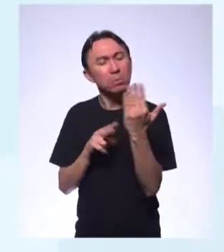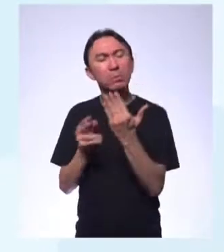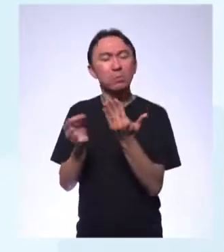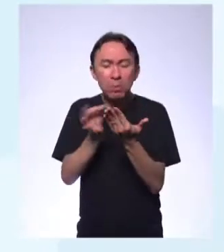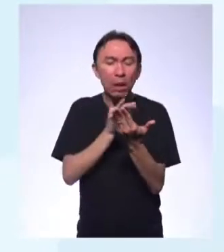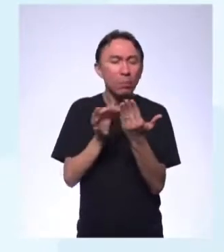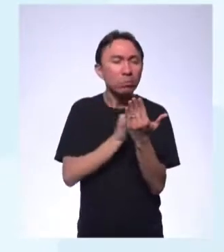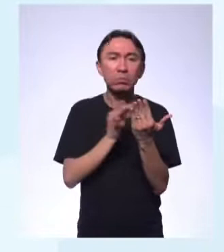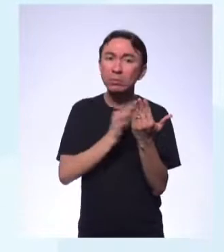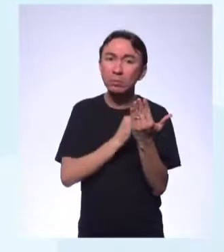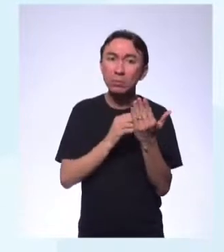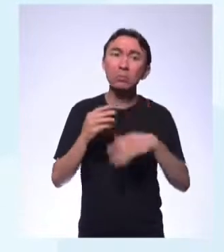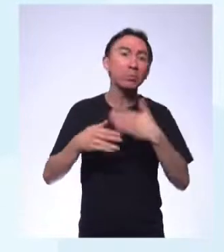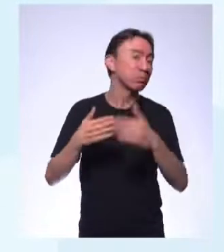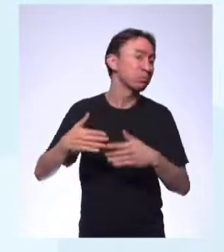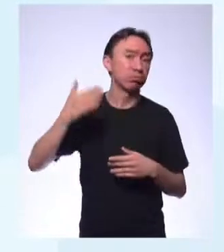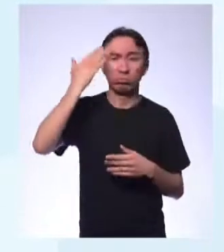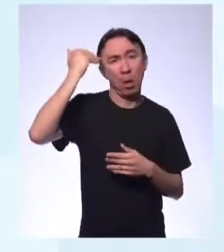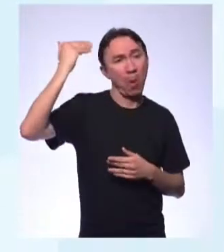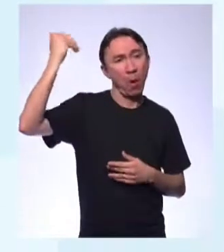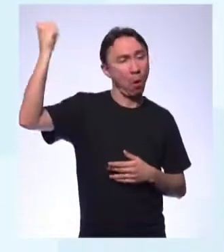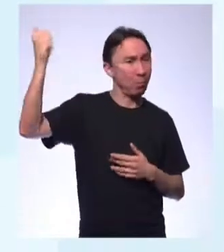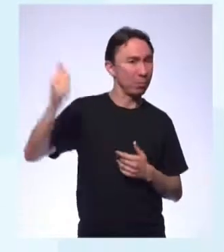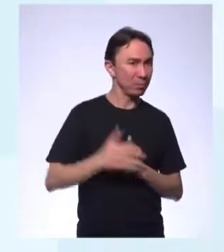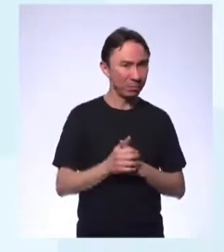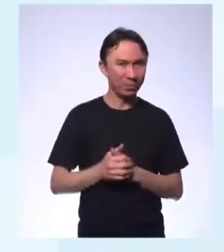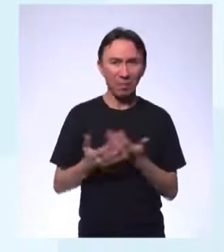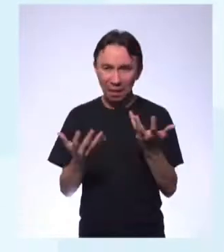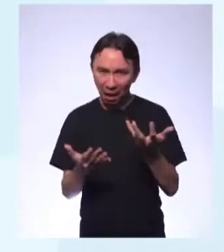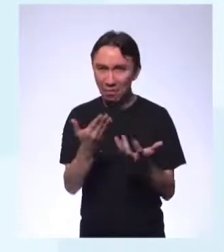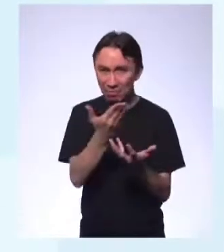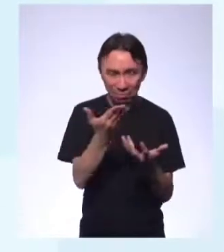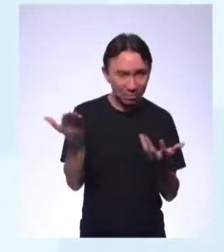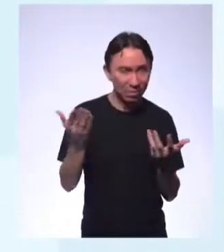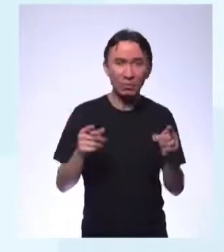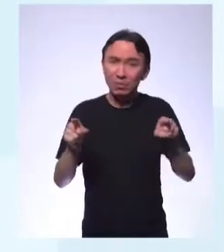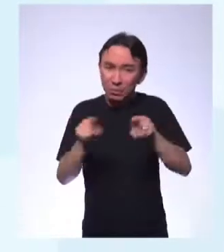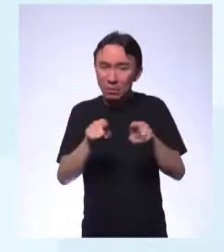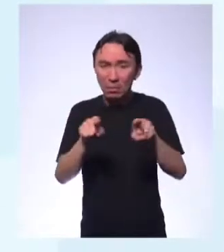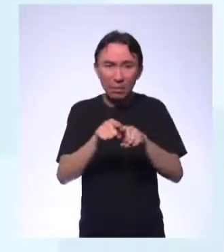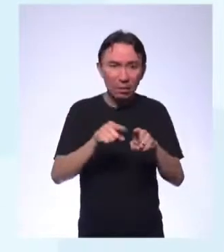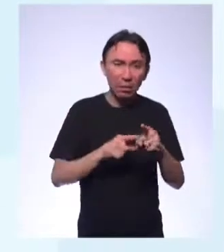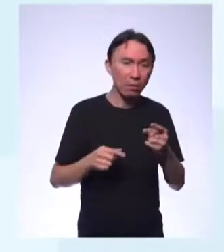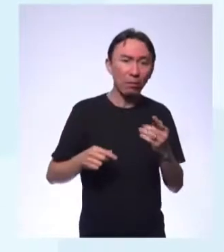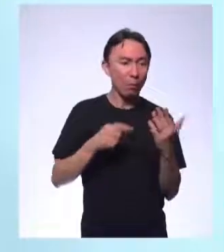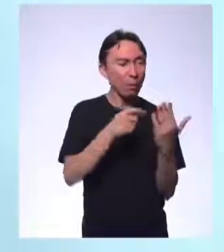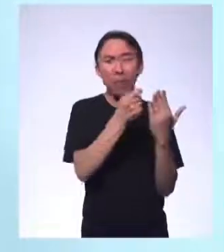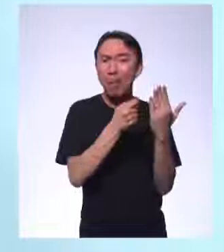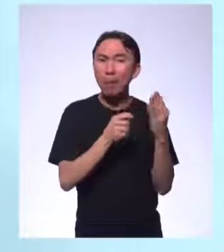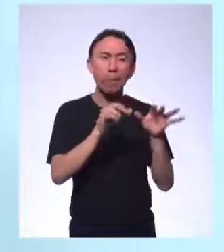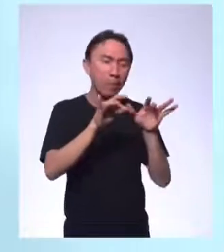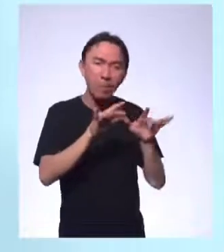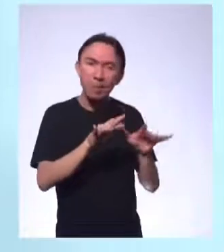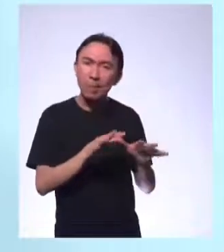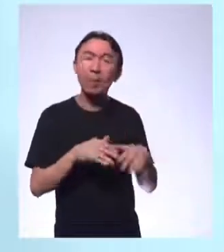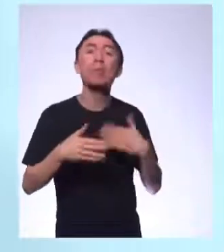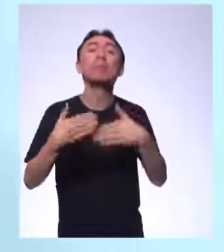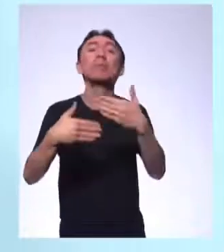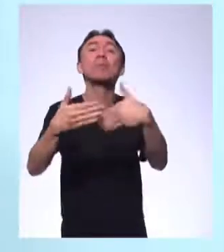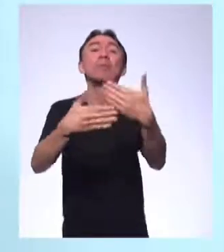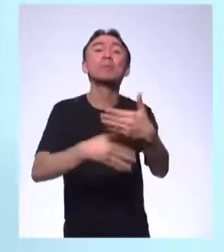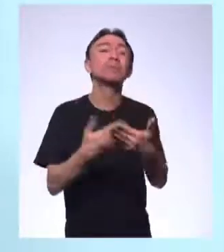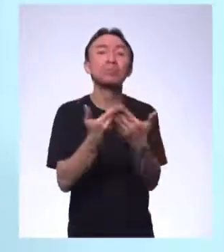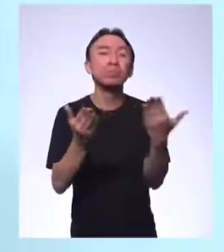acabam ficando famosos. E é isso que eu quero que aconteça com vocês. Vocês comecem a escrever aí, ó, e daqui a pouco eu estou vendo vocês